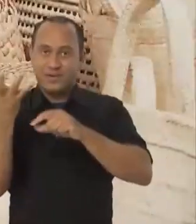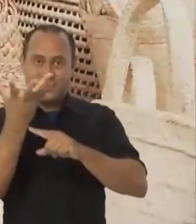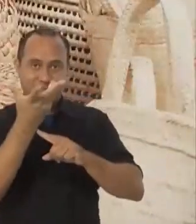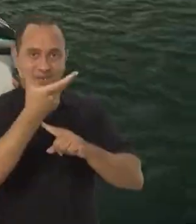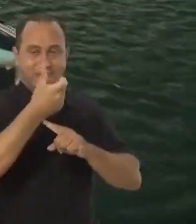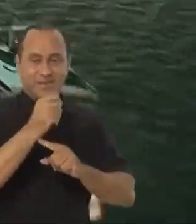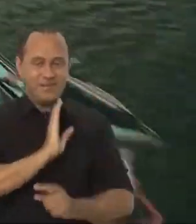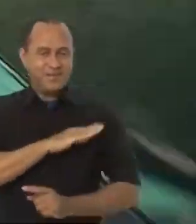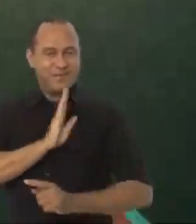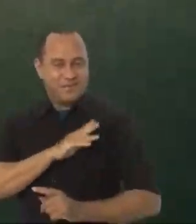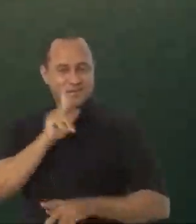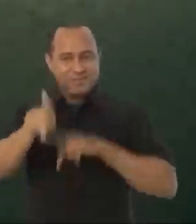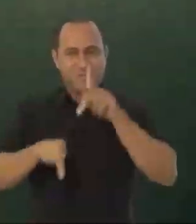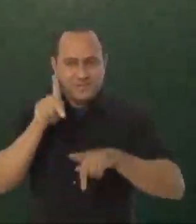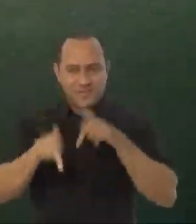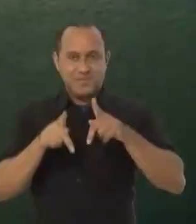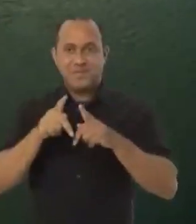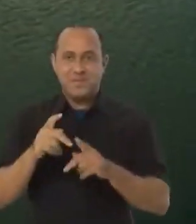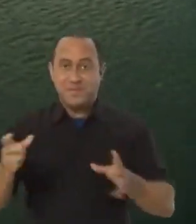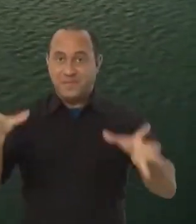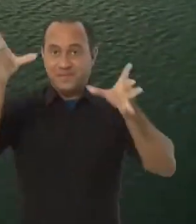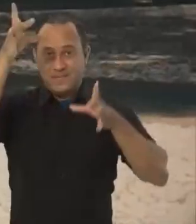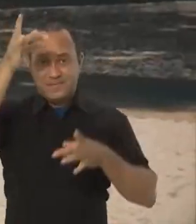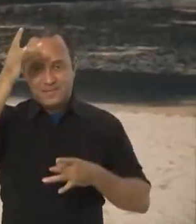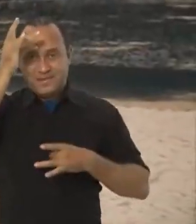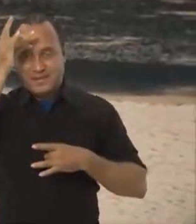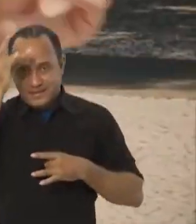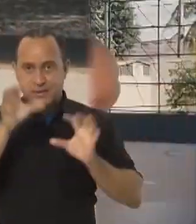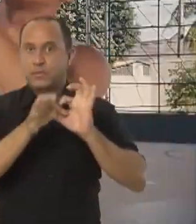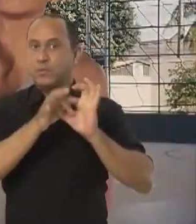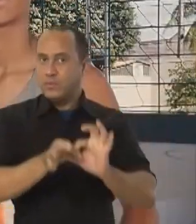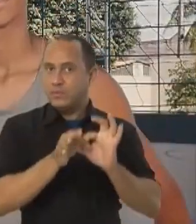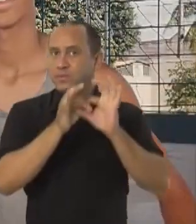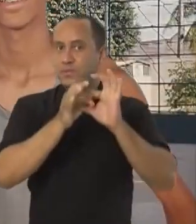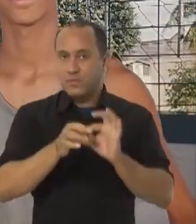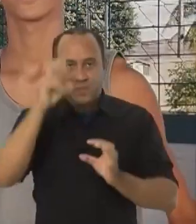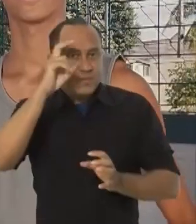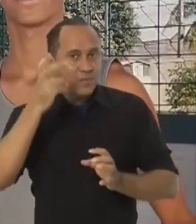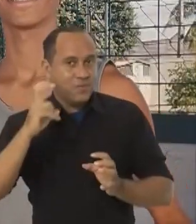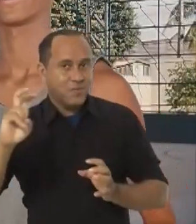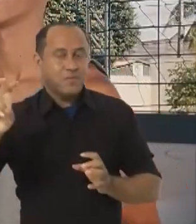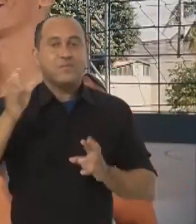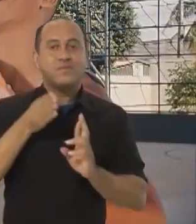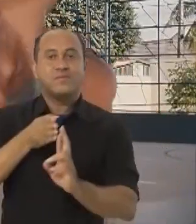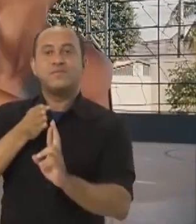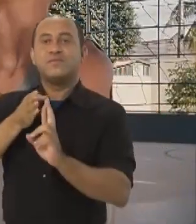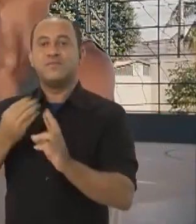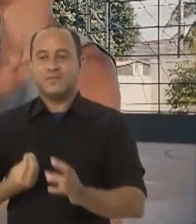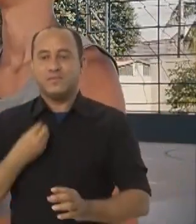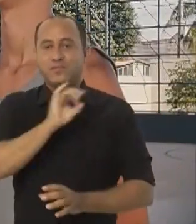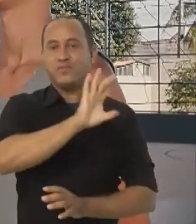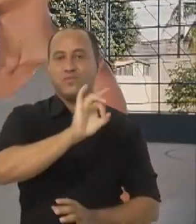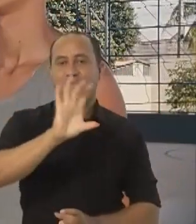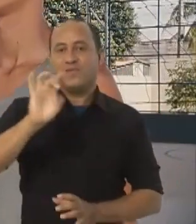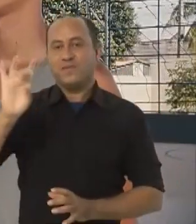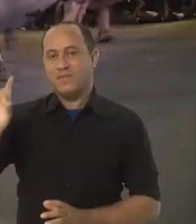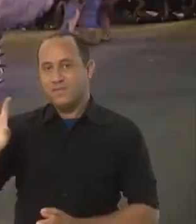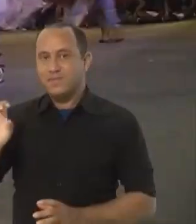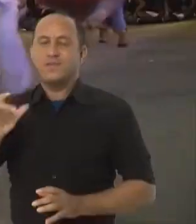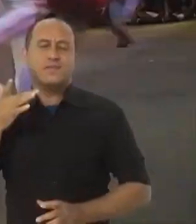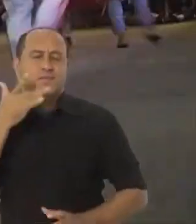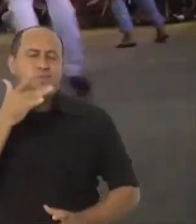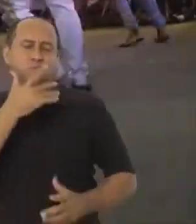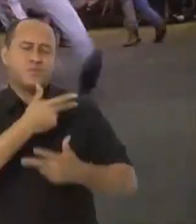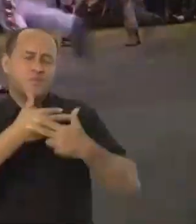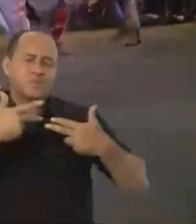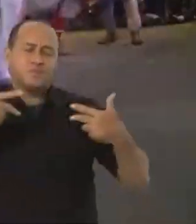Artesão faz magia, coração sergipano parece poesia. E não abre mão da sua voz. Sergipe mora em cada um de nós.